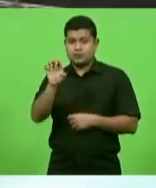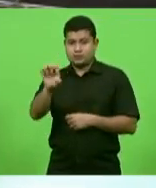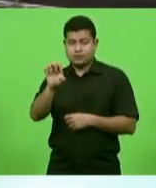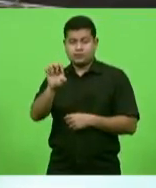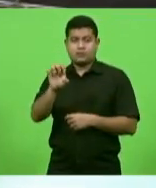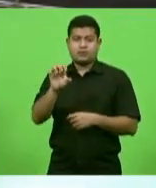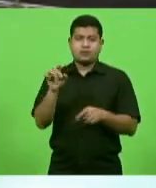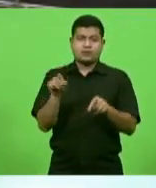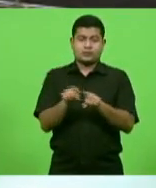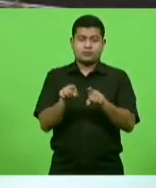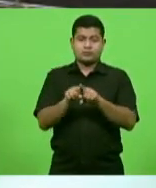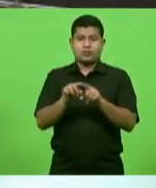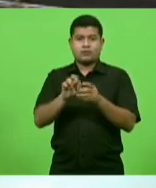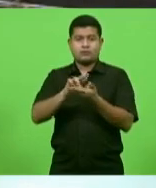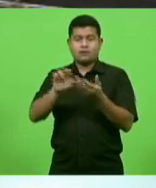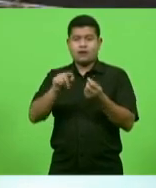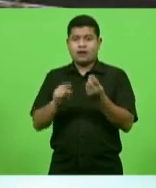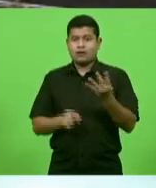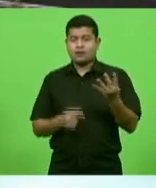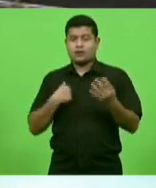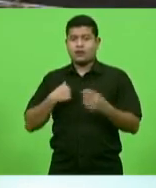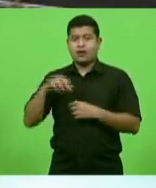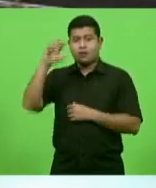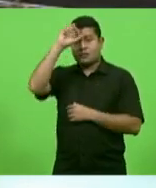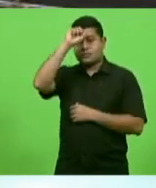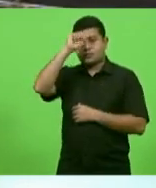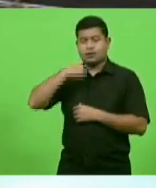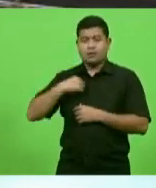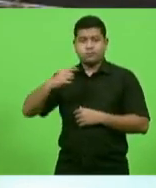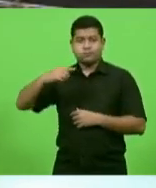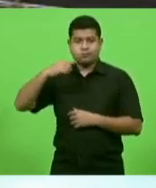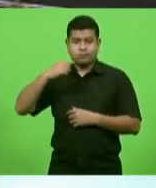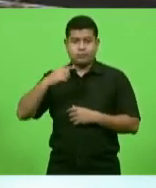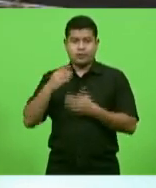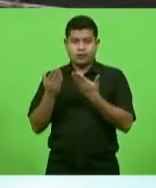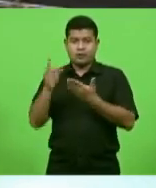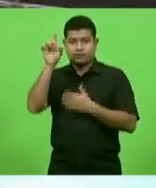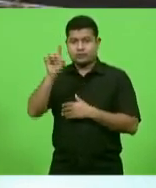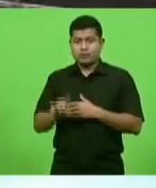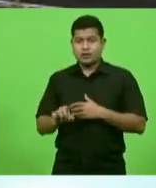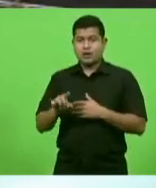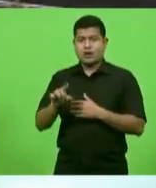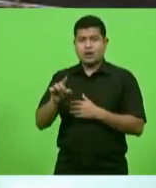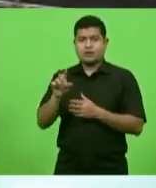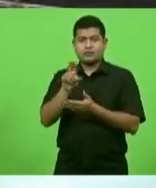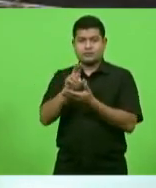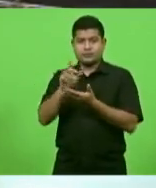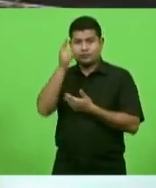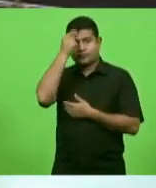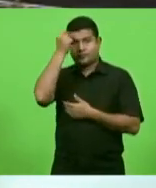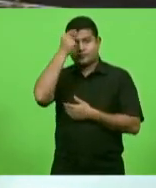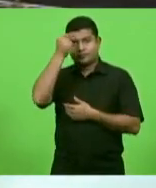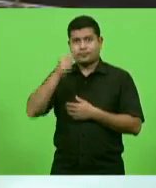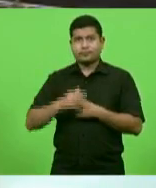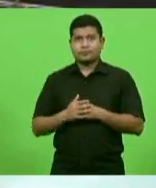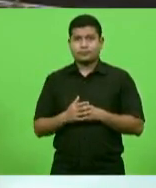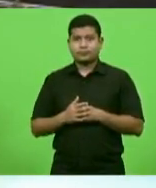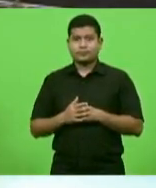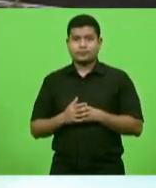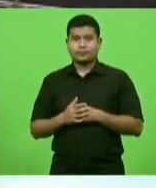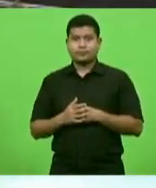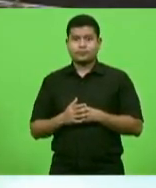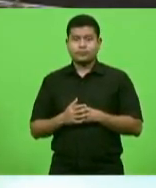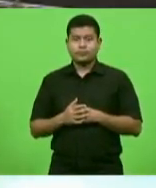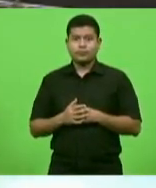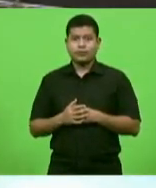da CPI conforme aprendiz na faculdade do jeito que não está nos autos não está no mundo não